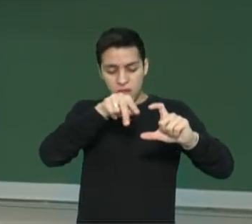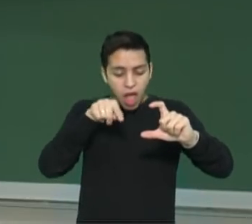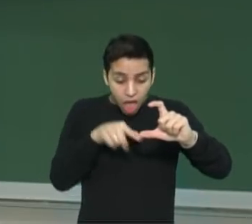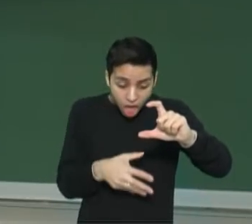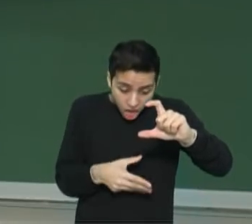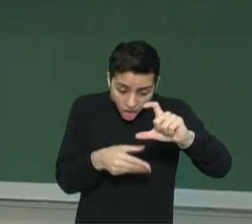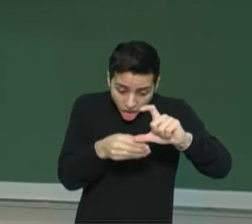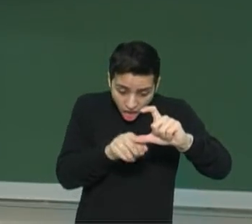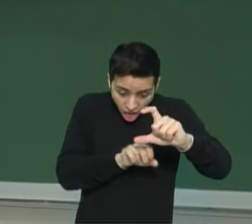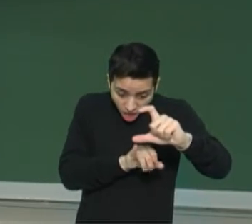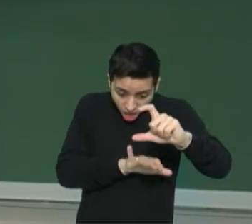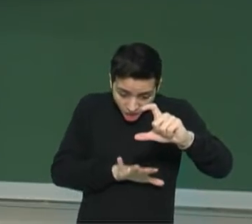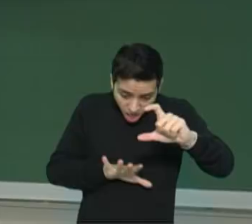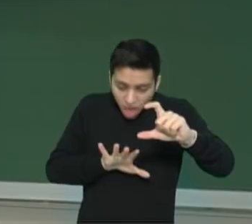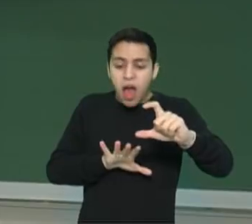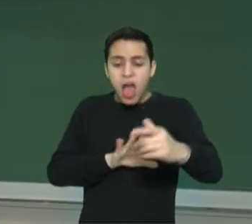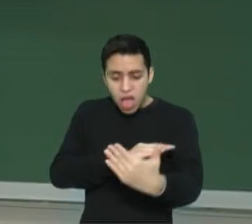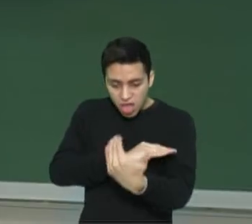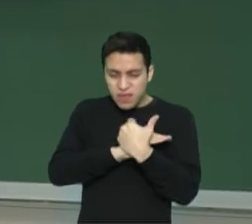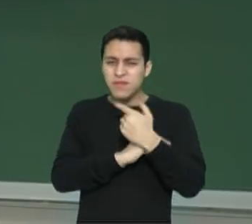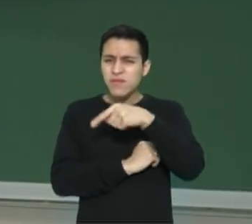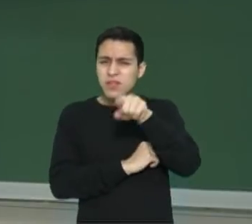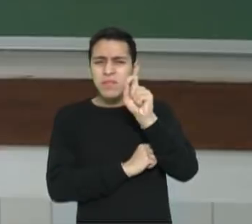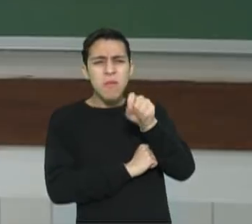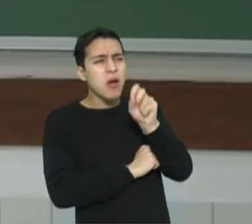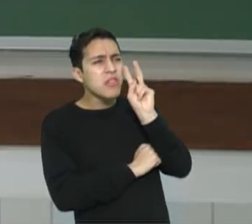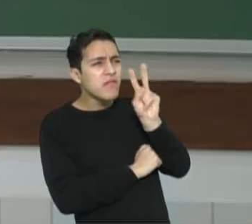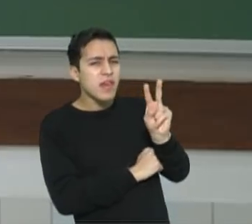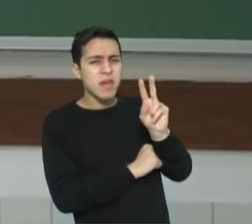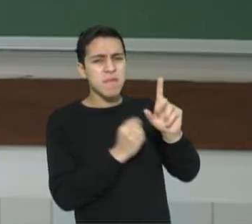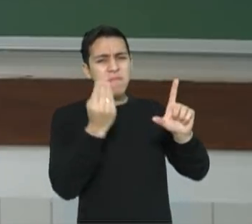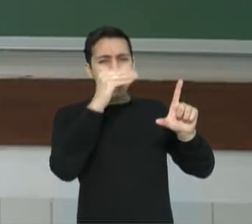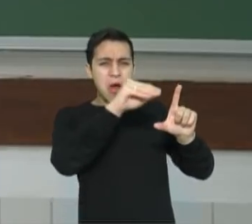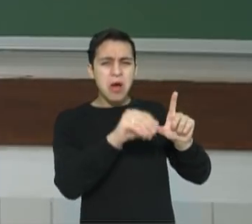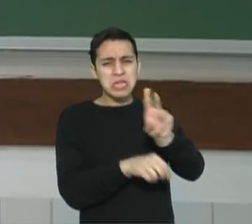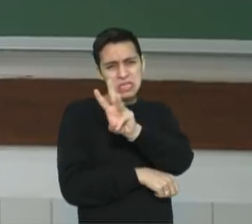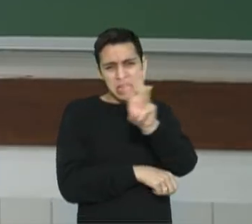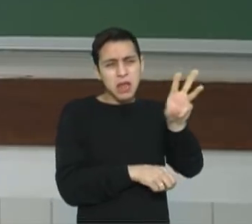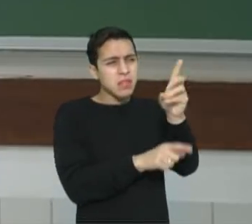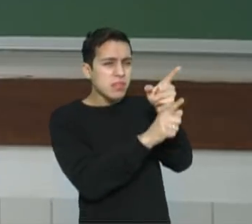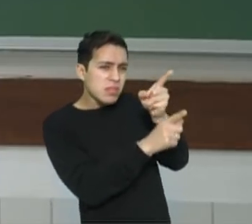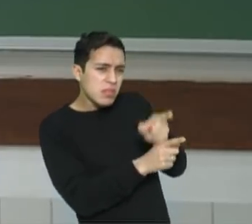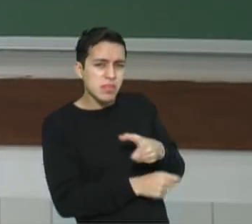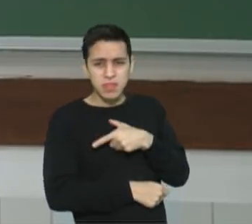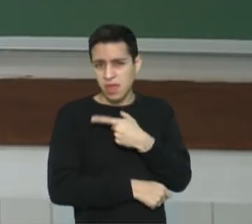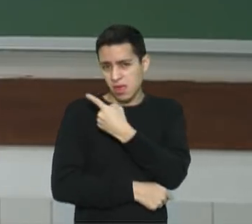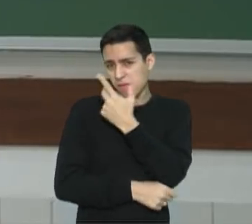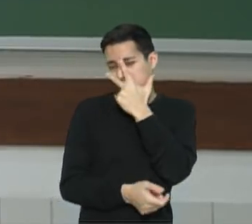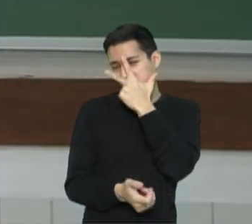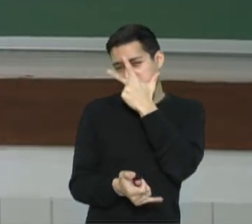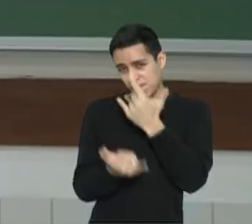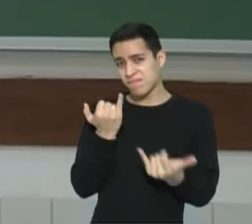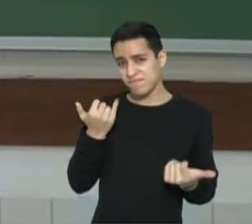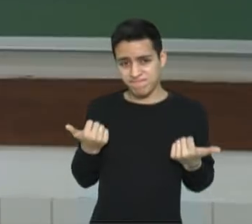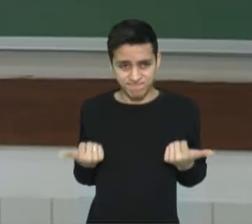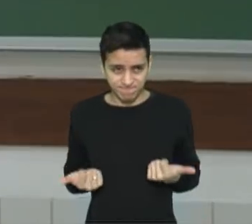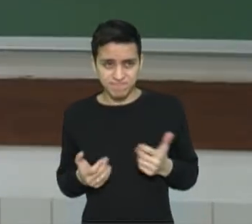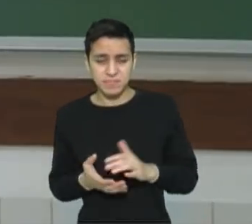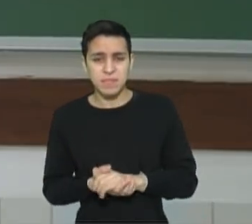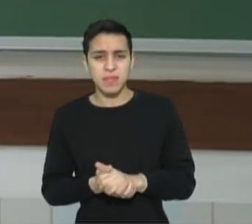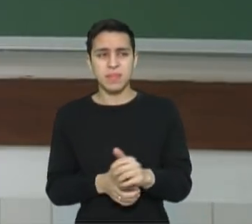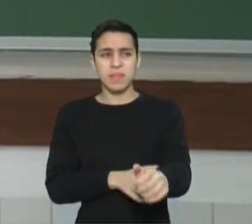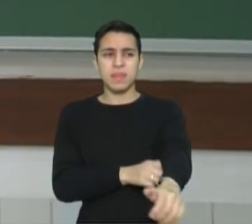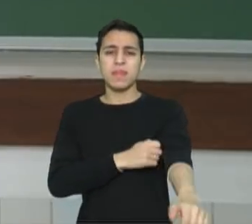no seu dia a dia aí, nas redes sociais, aliás, nos blogs e sites, ok? Vamos lá? Bom, o que